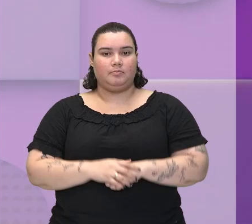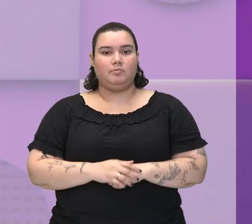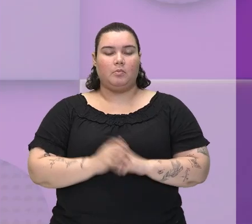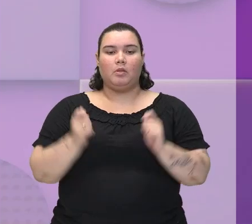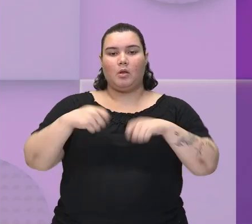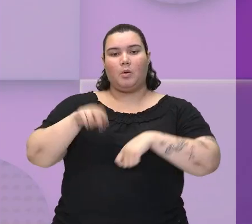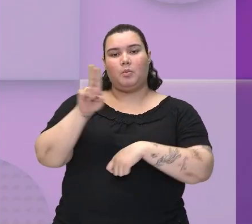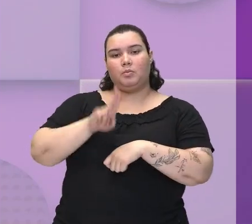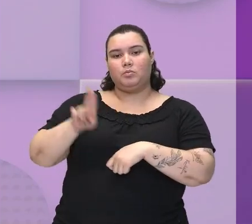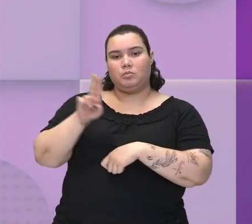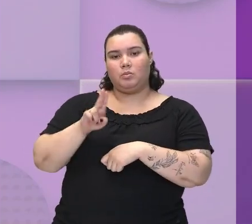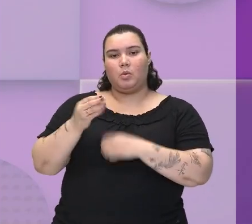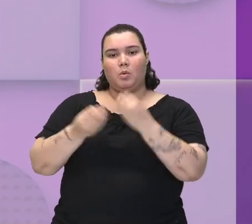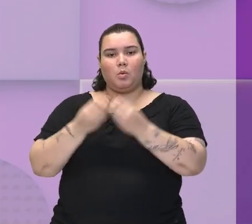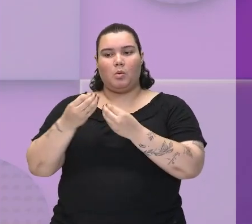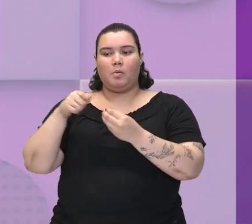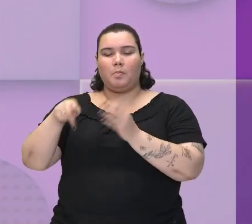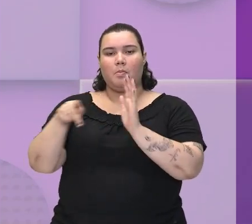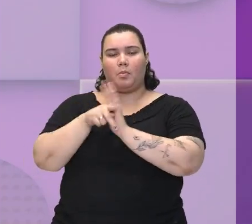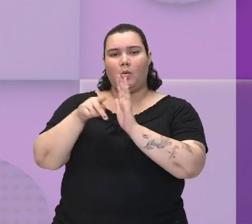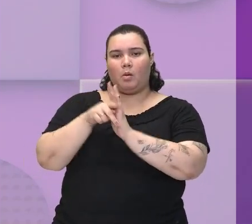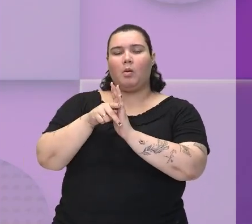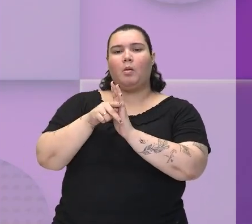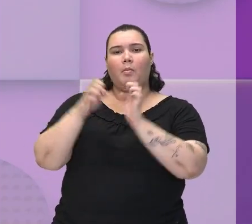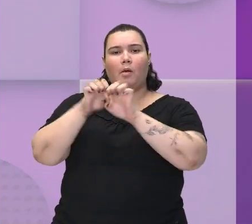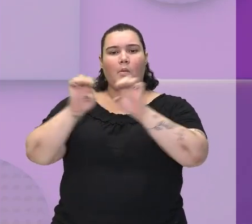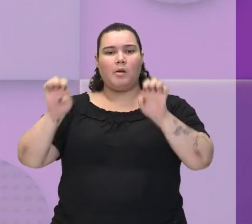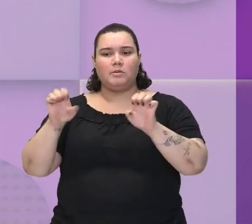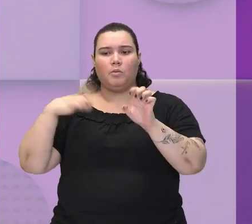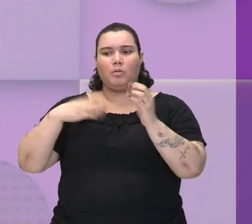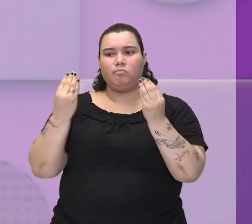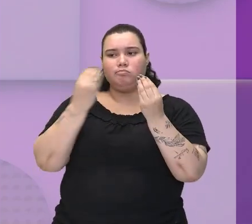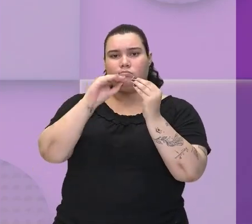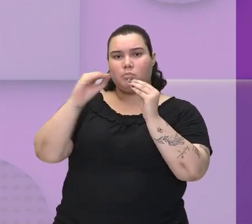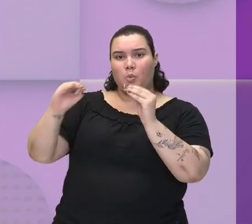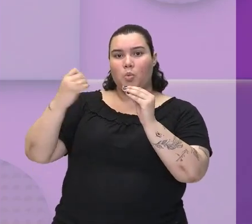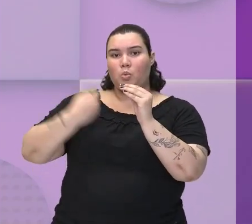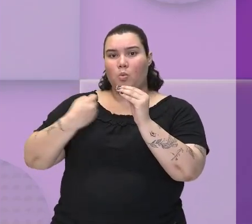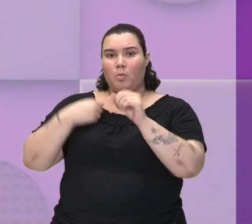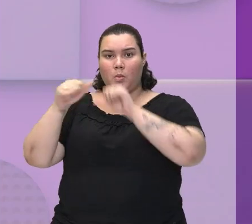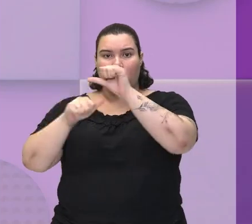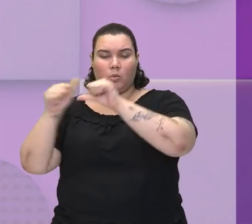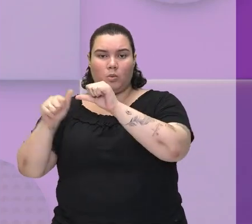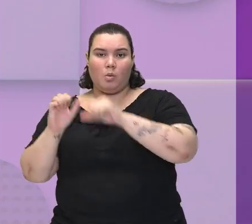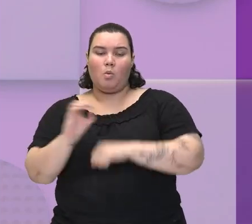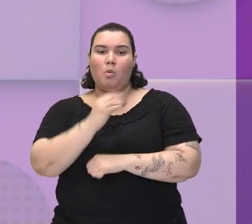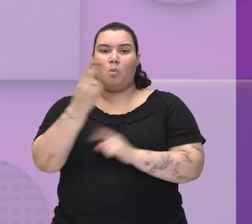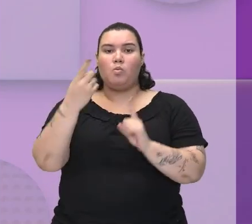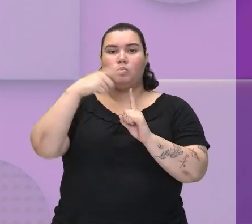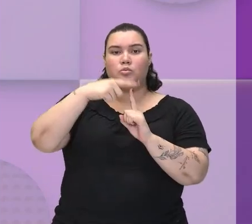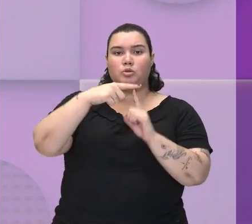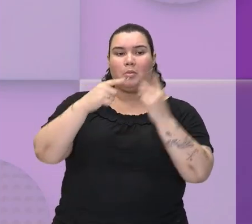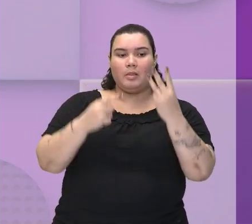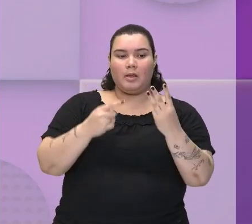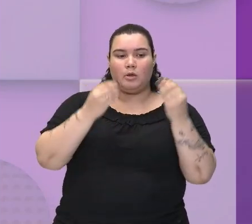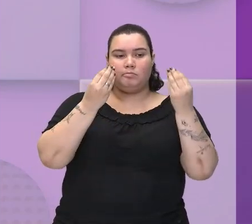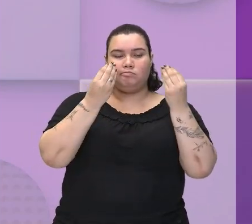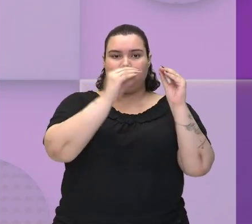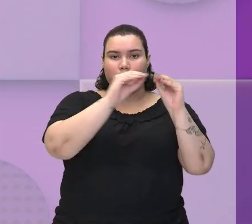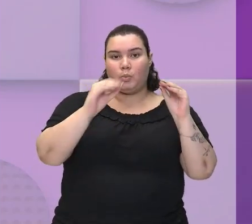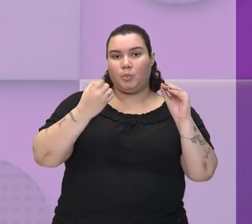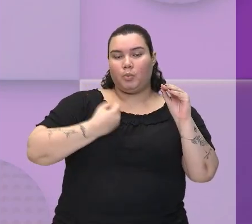usar a ideia de completar quadrados ou, né, quando for um trinômio perfeito, eu posso simplesmente